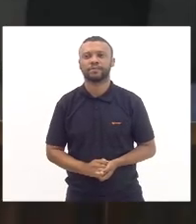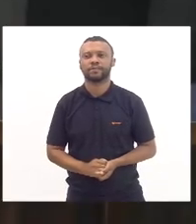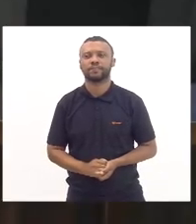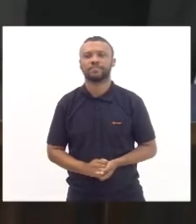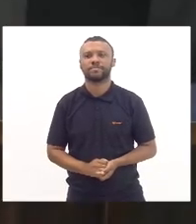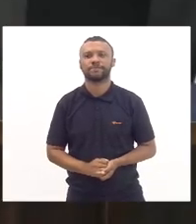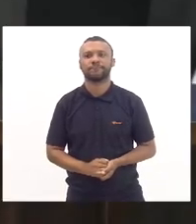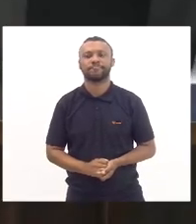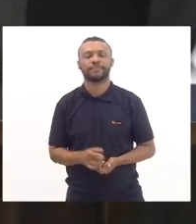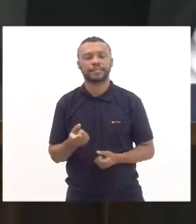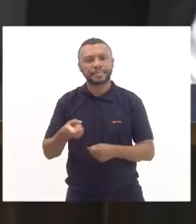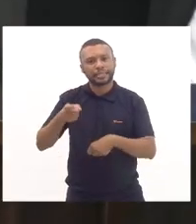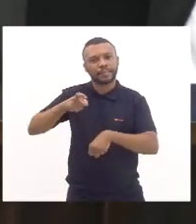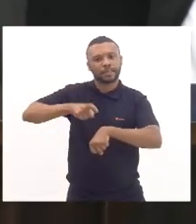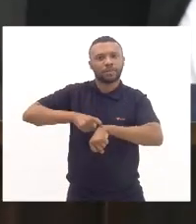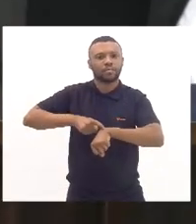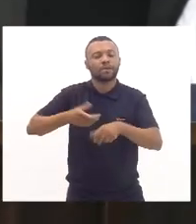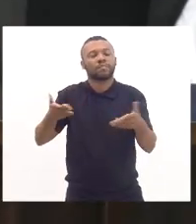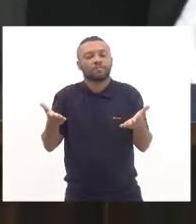Nesse momento,